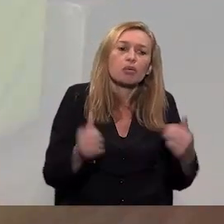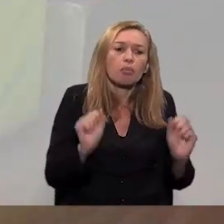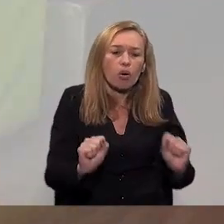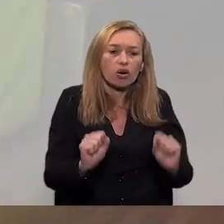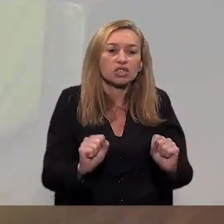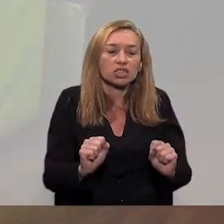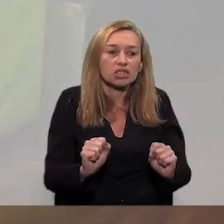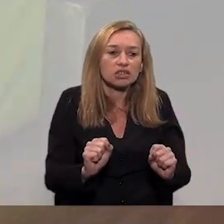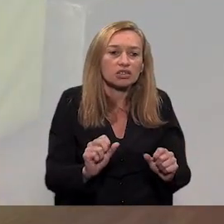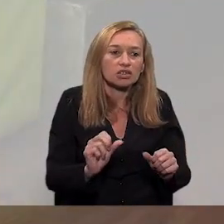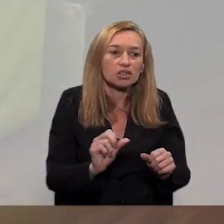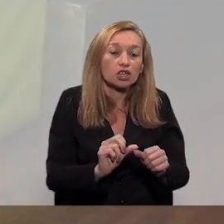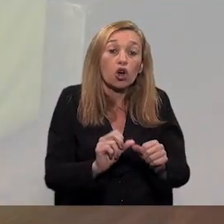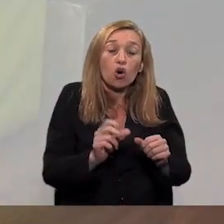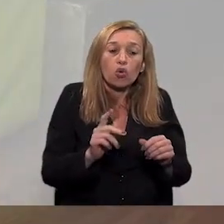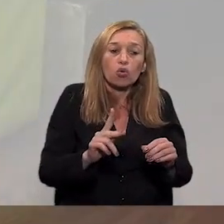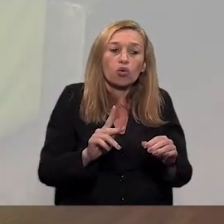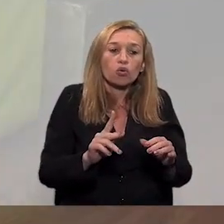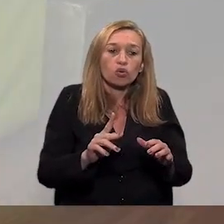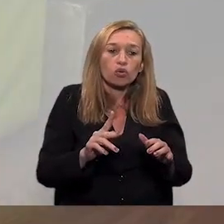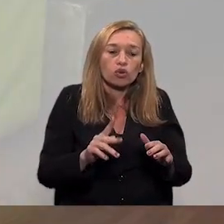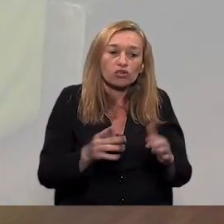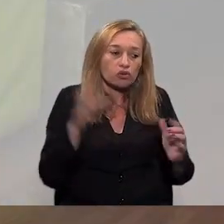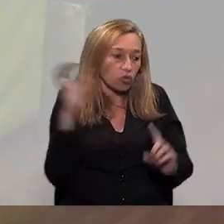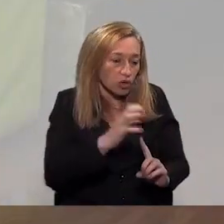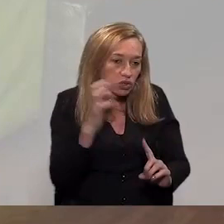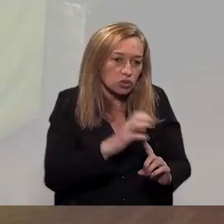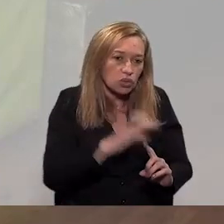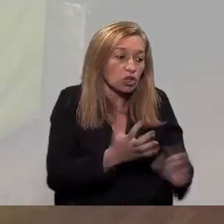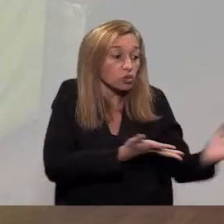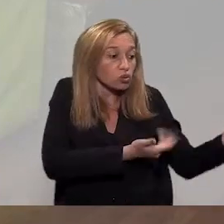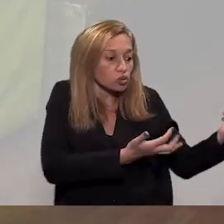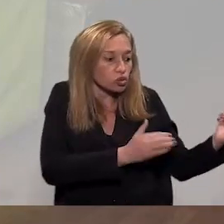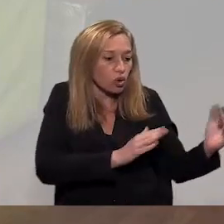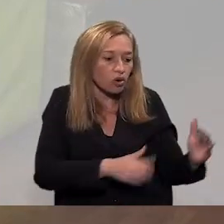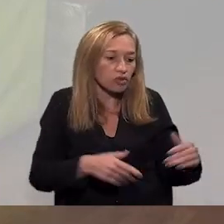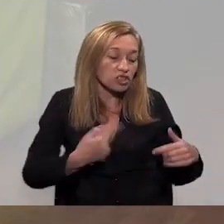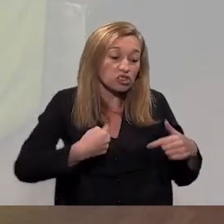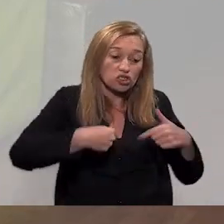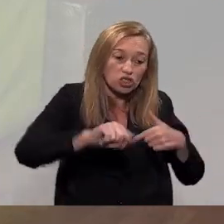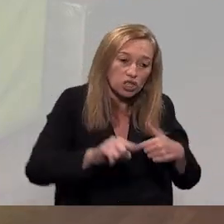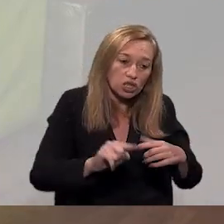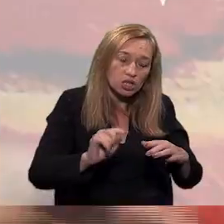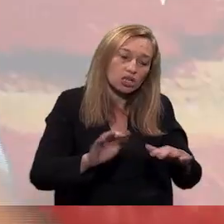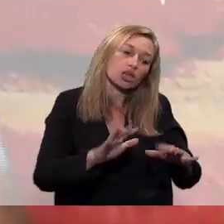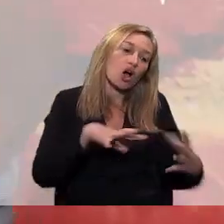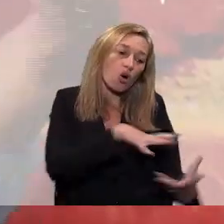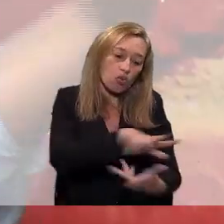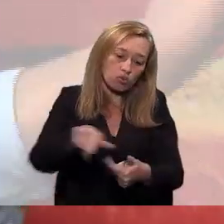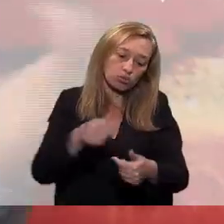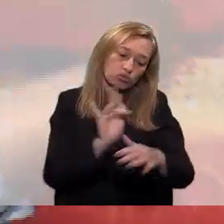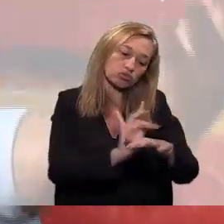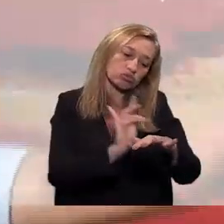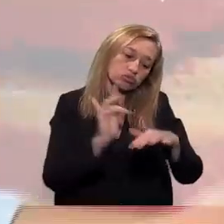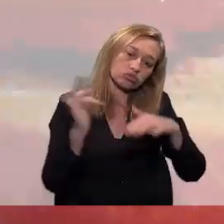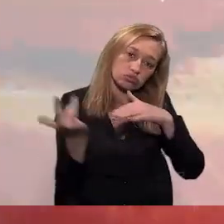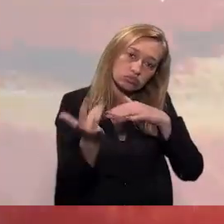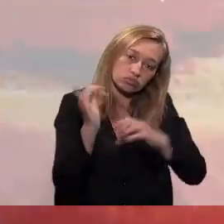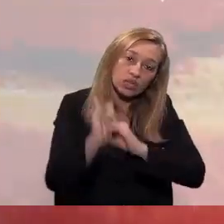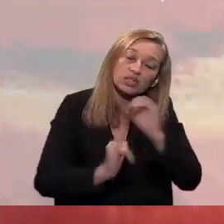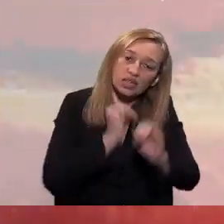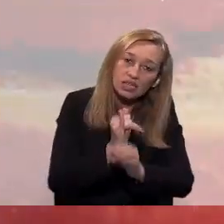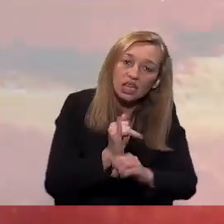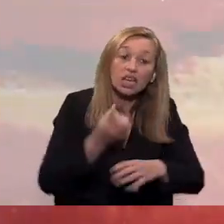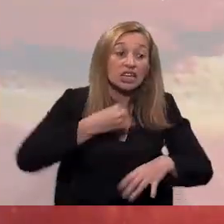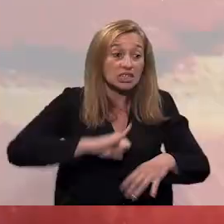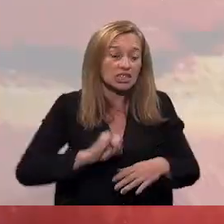gerando até esse jovem que vai para o submundo da internet, né? E dá um certo incentivo para justamente essa curiosidade que